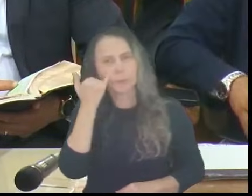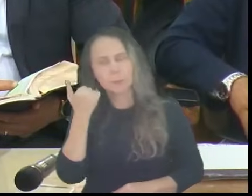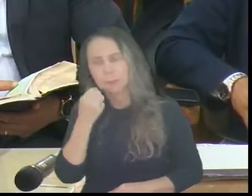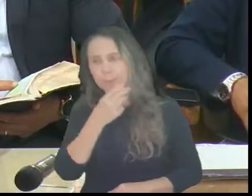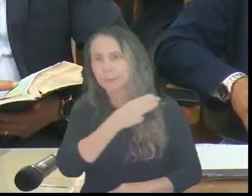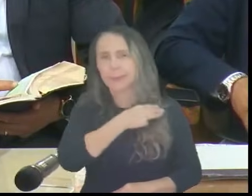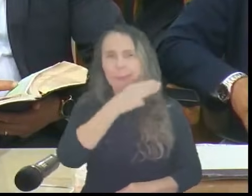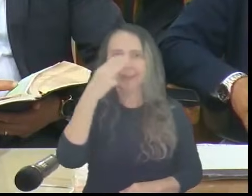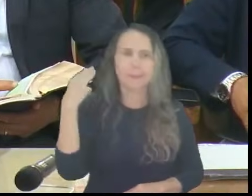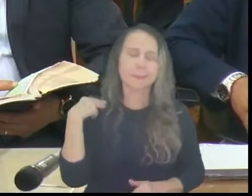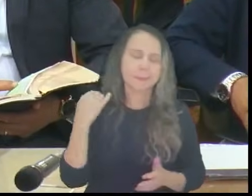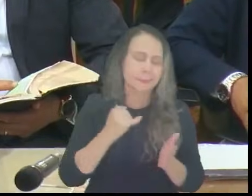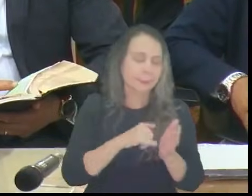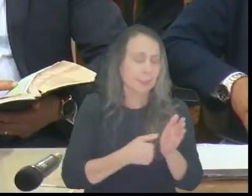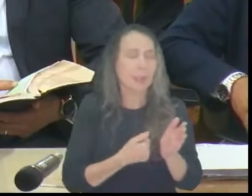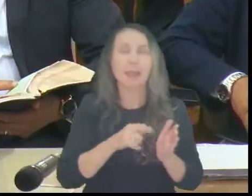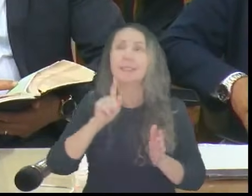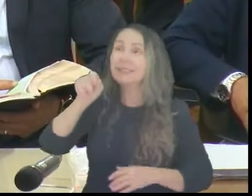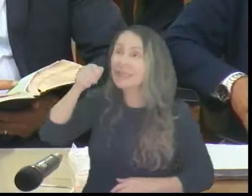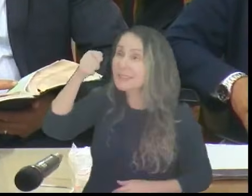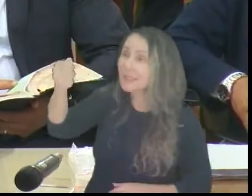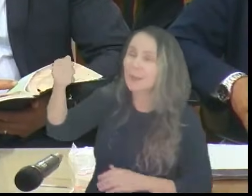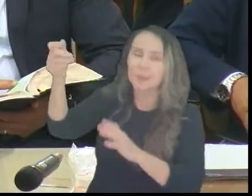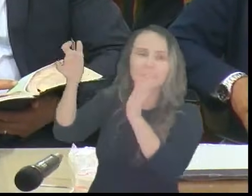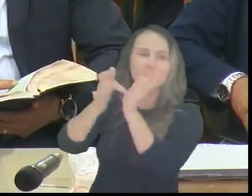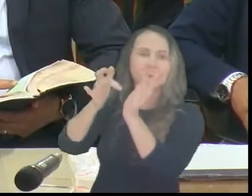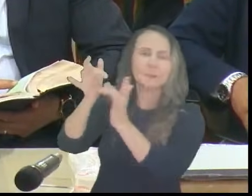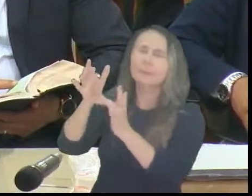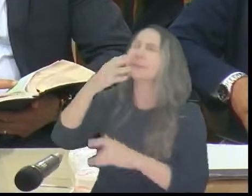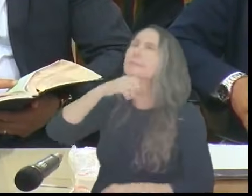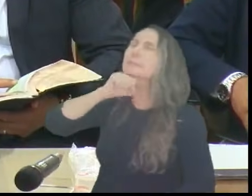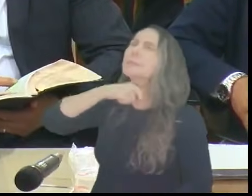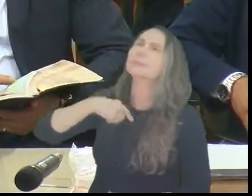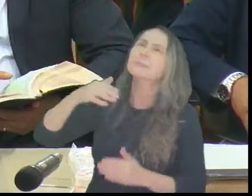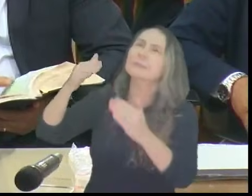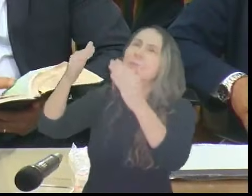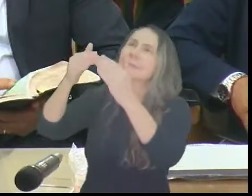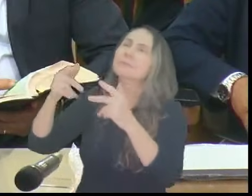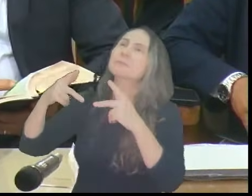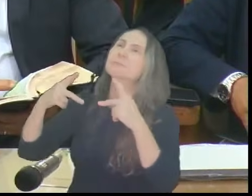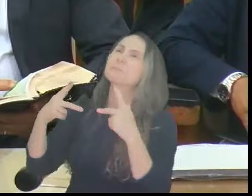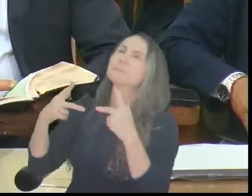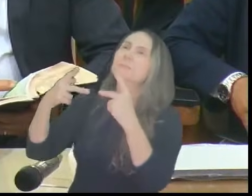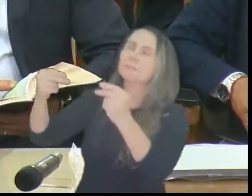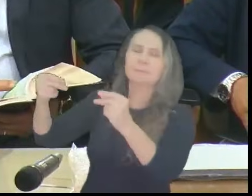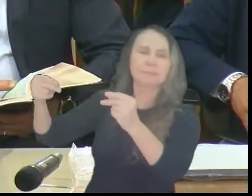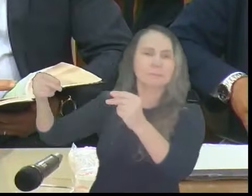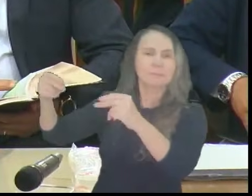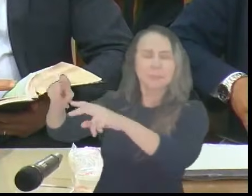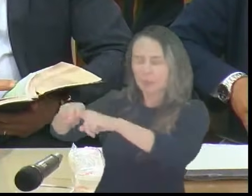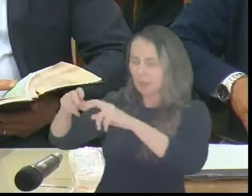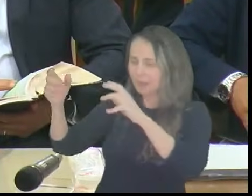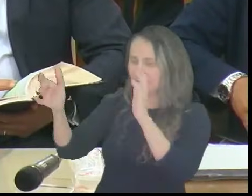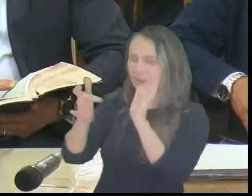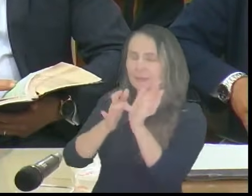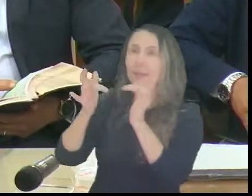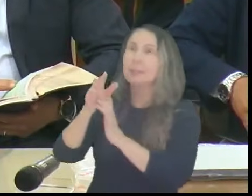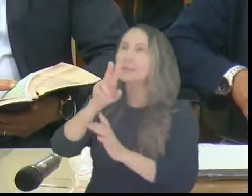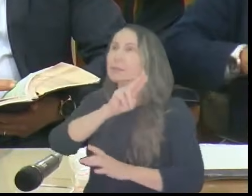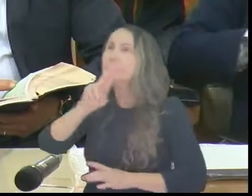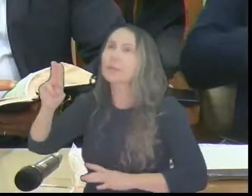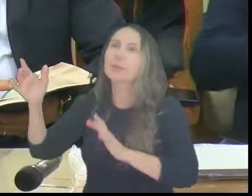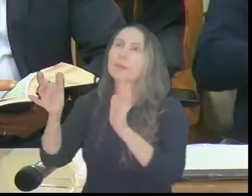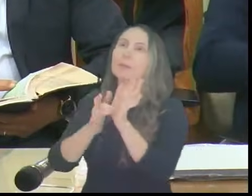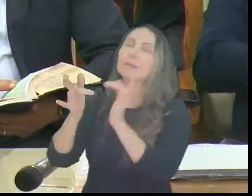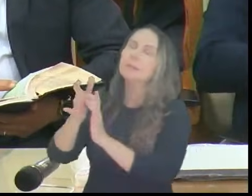é São José, é Jesus. Você diz: Pai, eu estou te pedindo, é pelos méritos de Jesus, é em nome de Jesus, é pela santidade